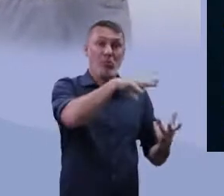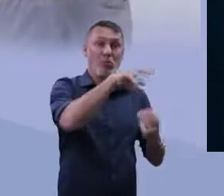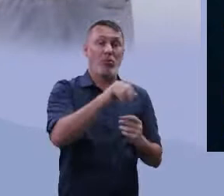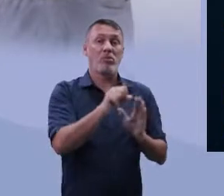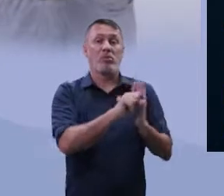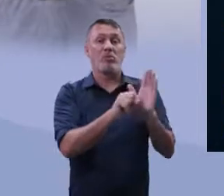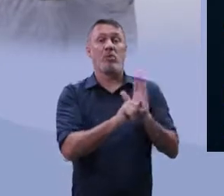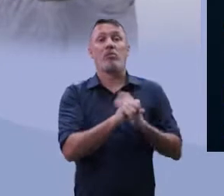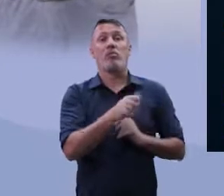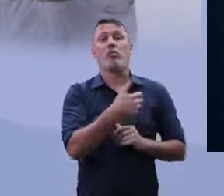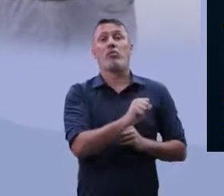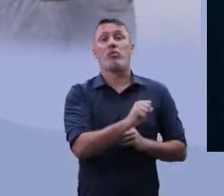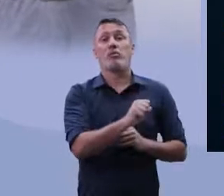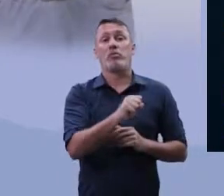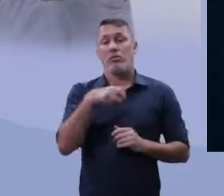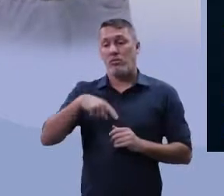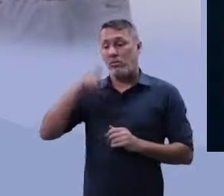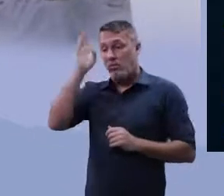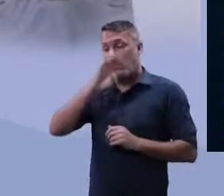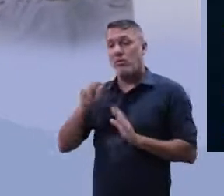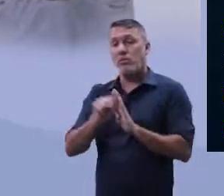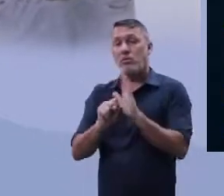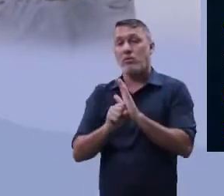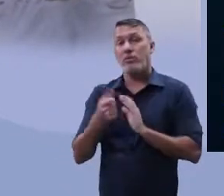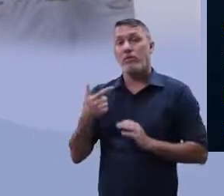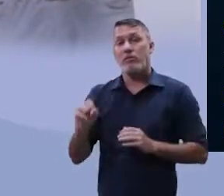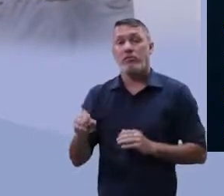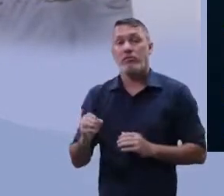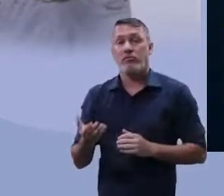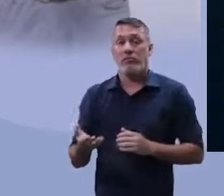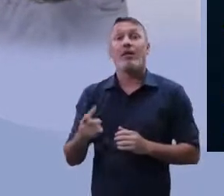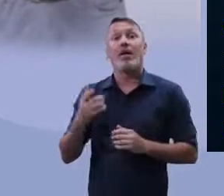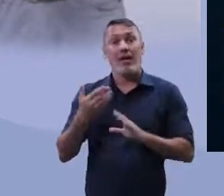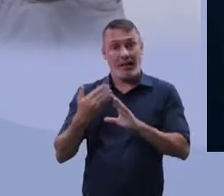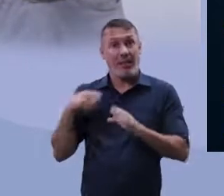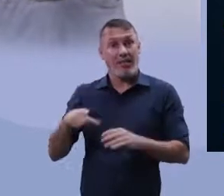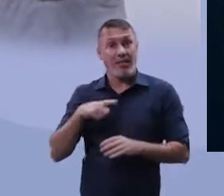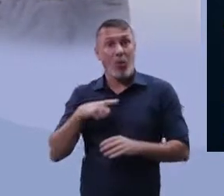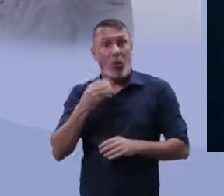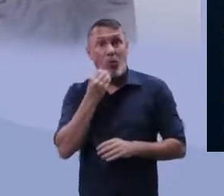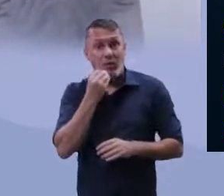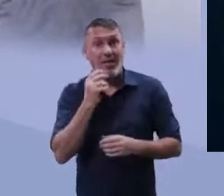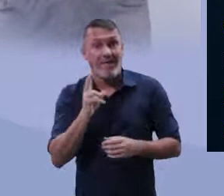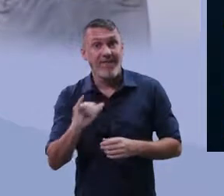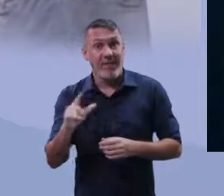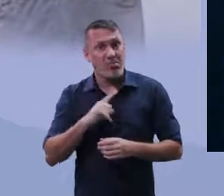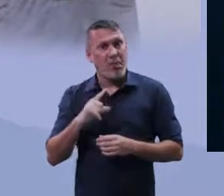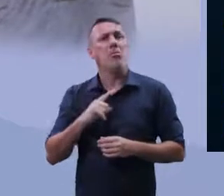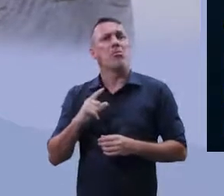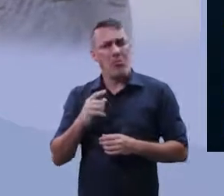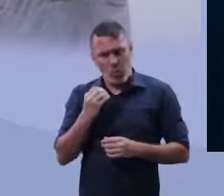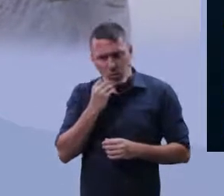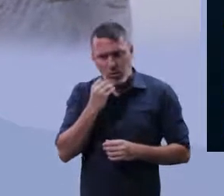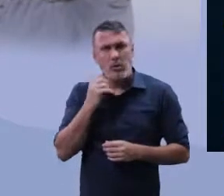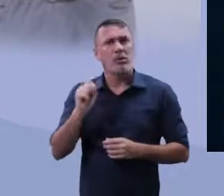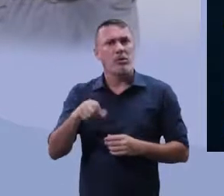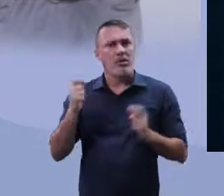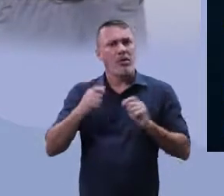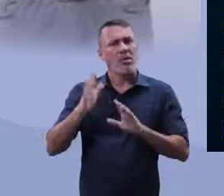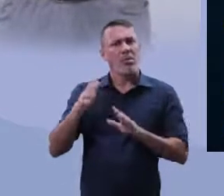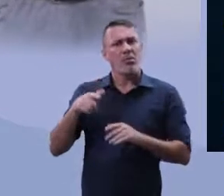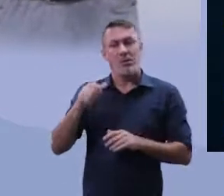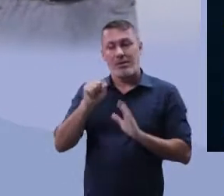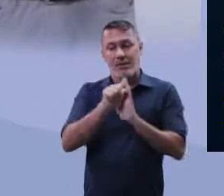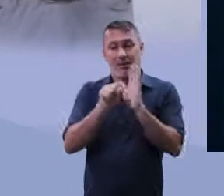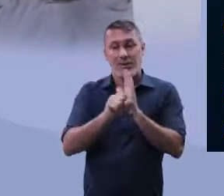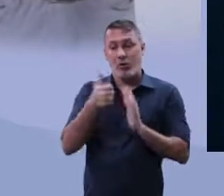não iniciamos a nossa Revolução lá no século XVIII. Tivemos a oportunidade, por incrível que pareça, tivemos. Né? Lá